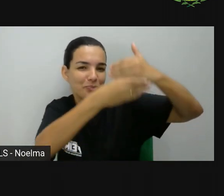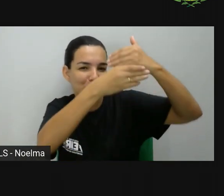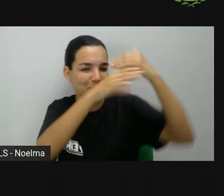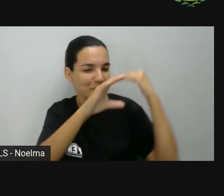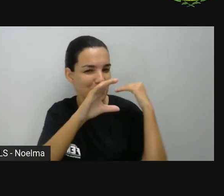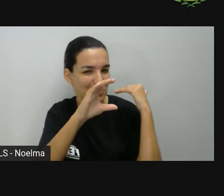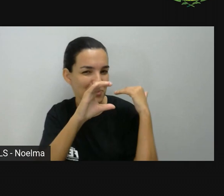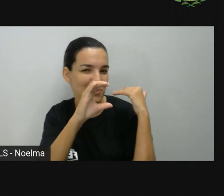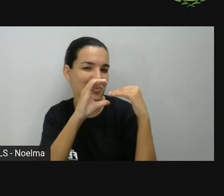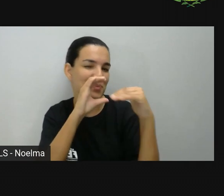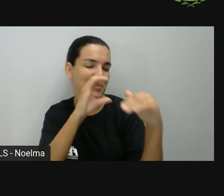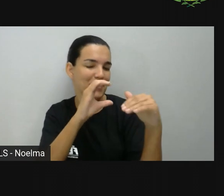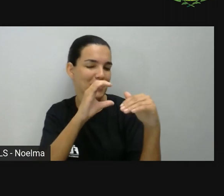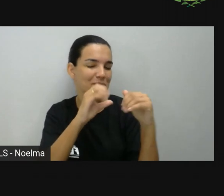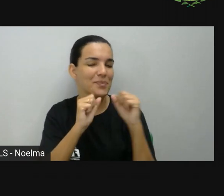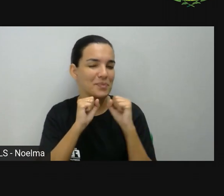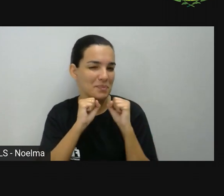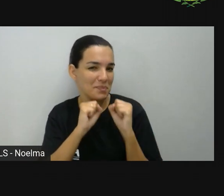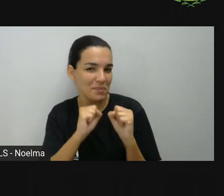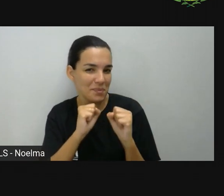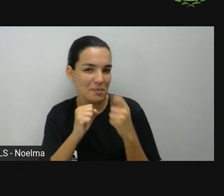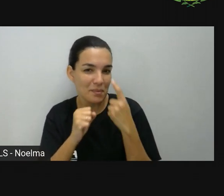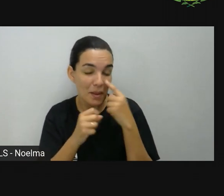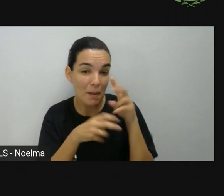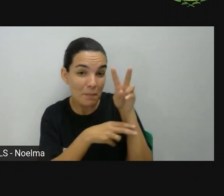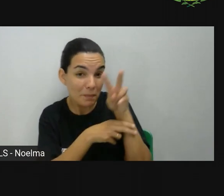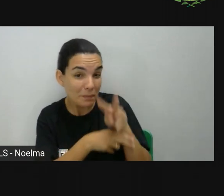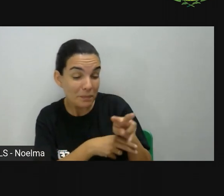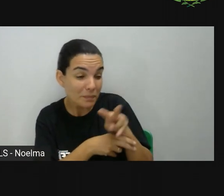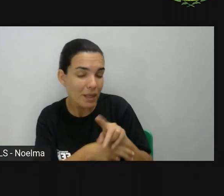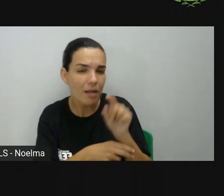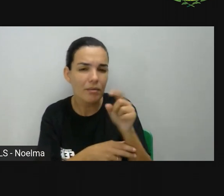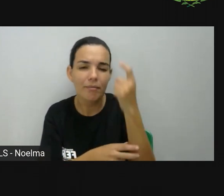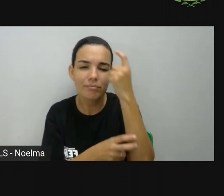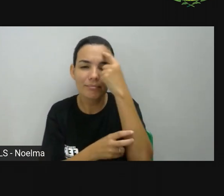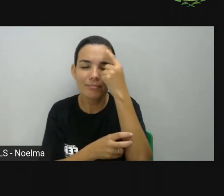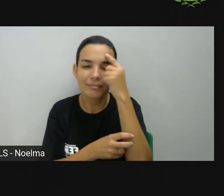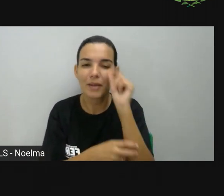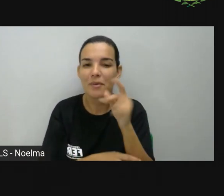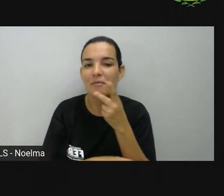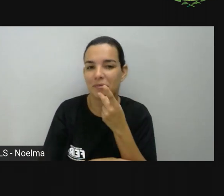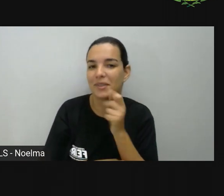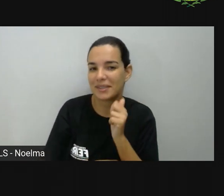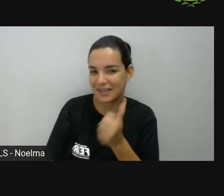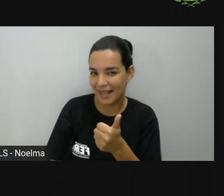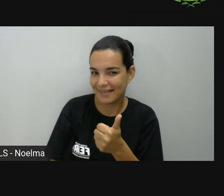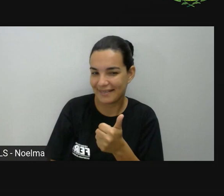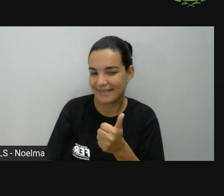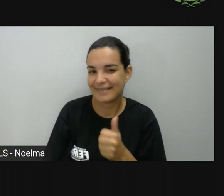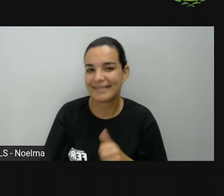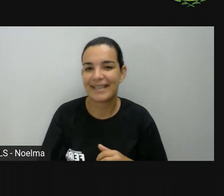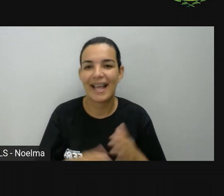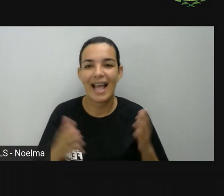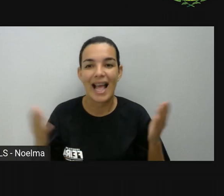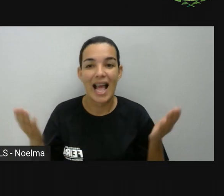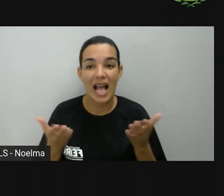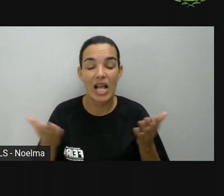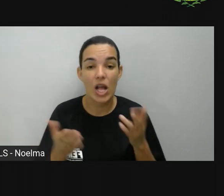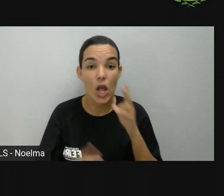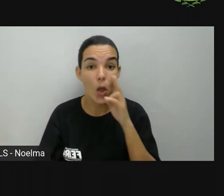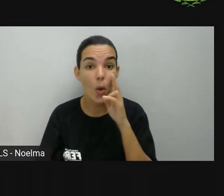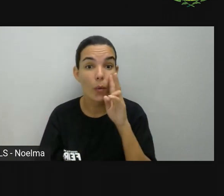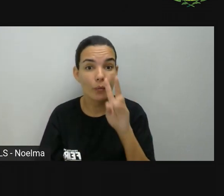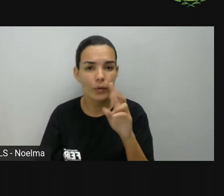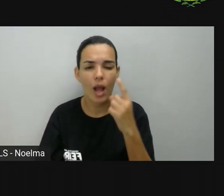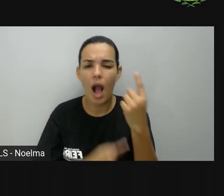dando uma passadinha ali para ver o que que vocês estão pensando e de que vocês estão falando, certo? Eu vi aí